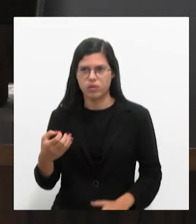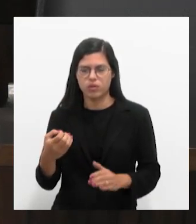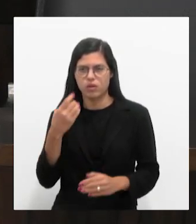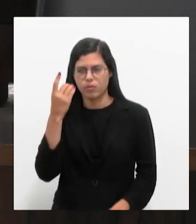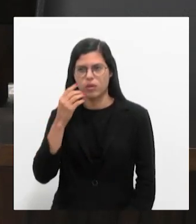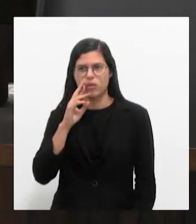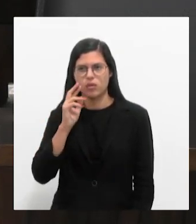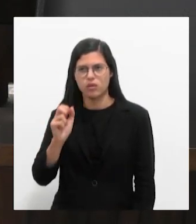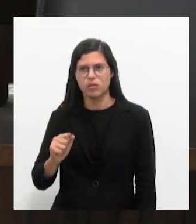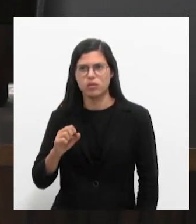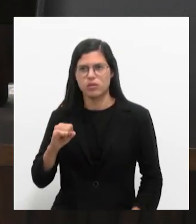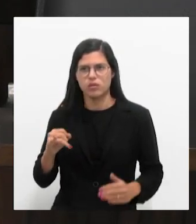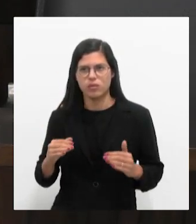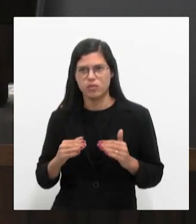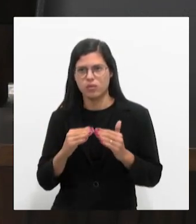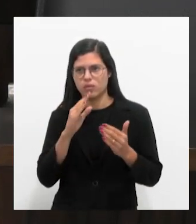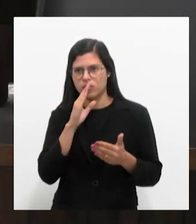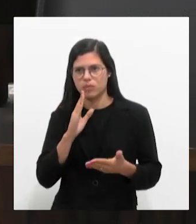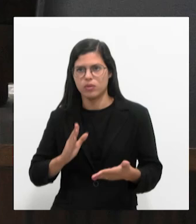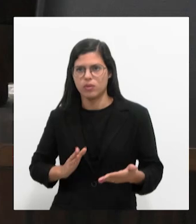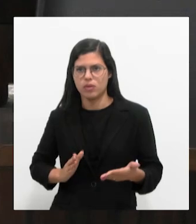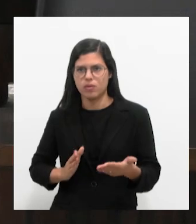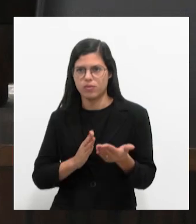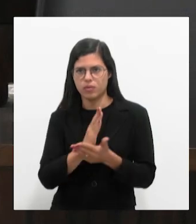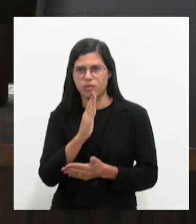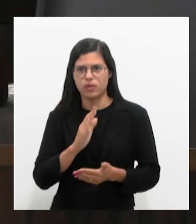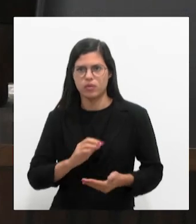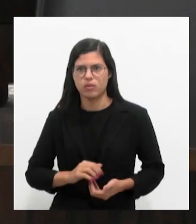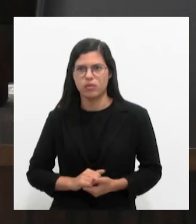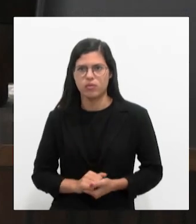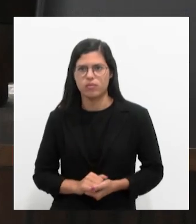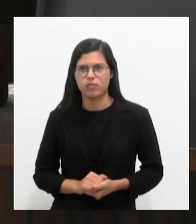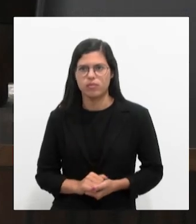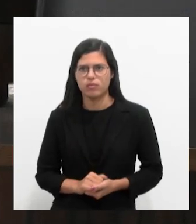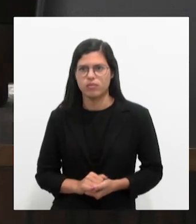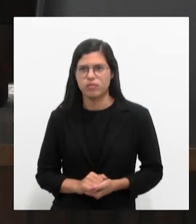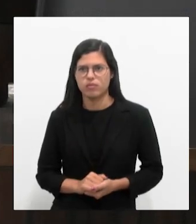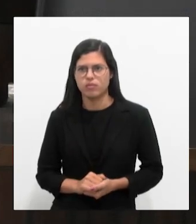Rodrigo Amorim. Os senhores que aprovam, permaneçam como estão. Aprovado.